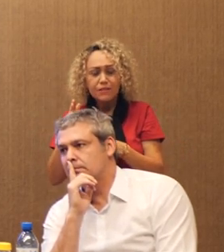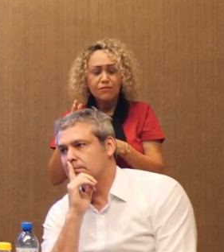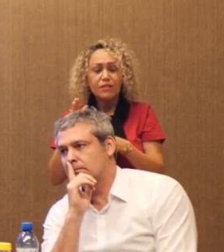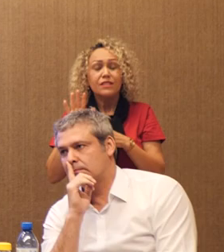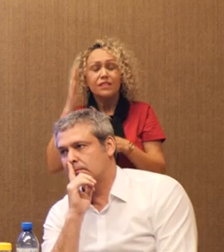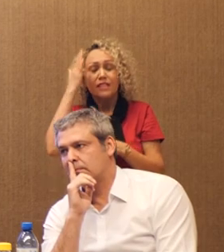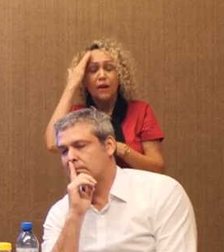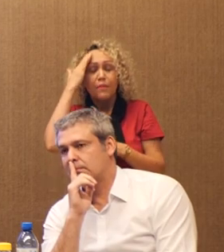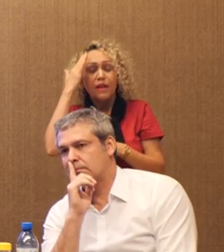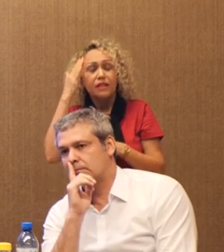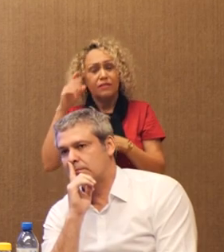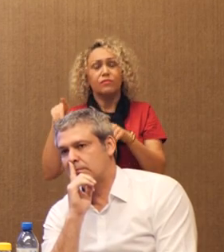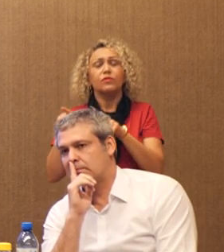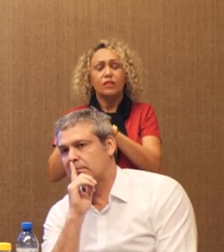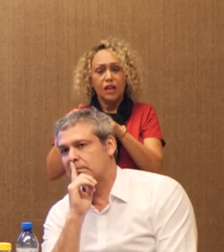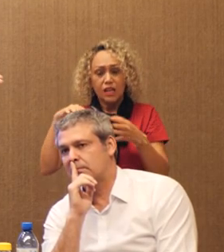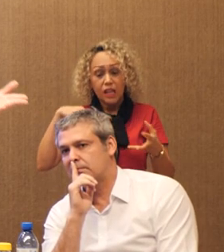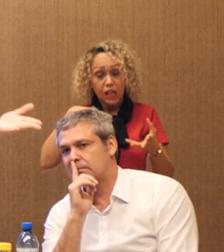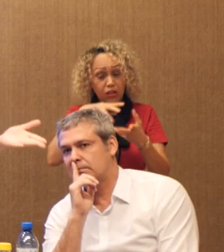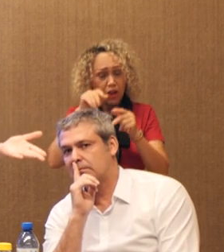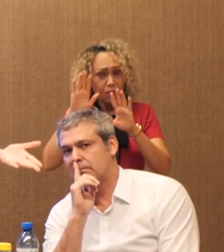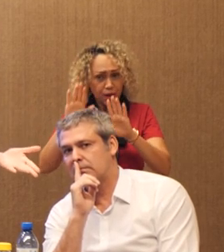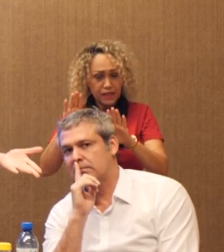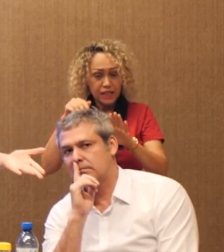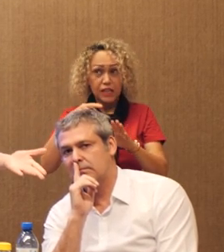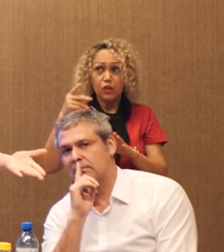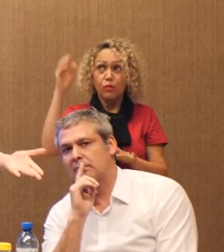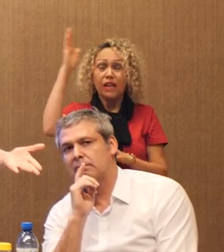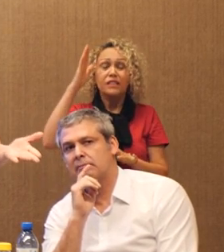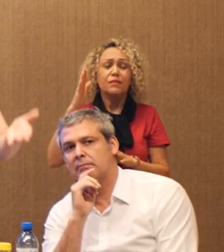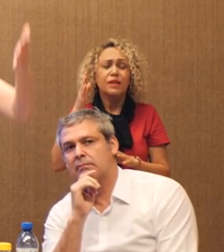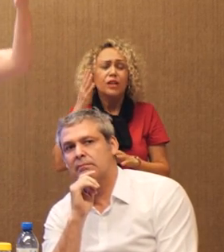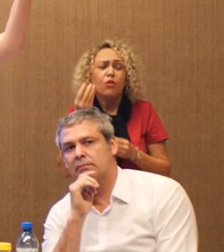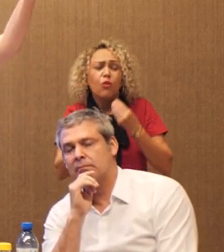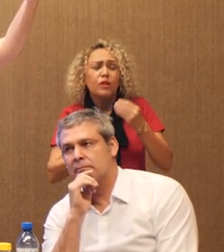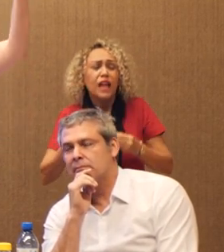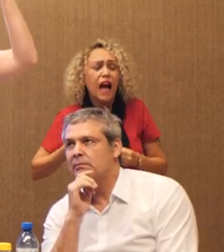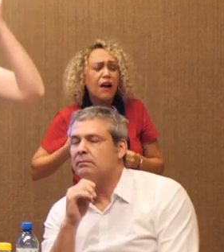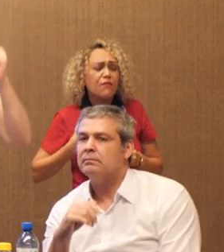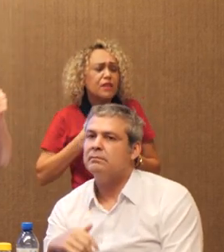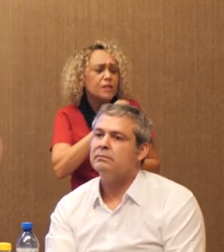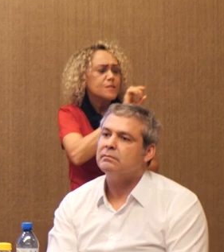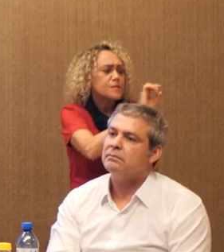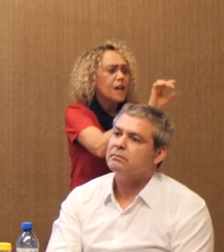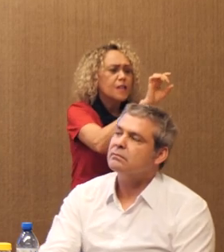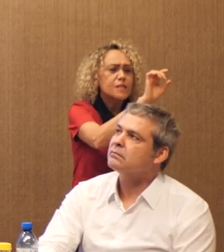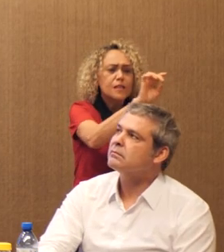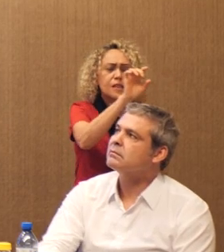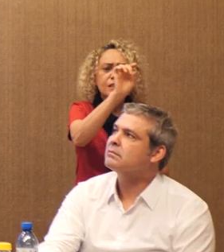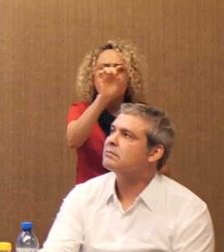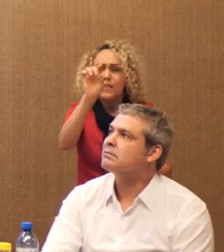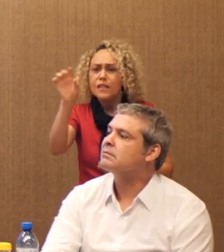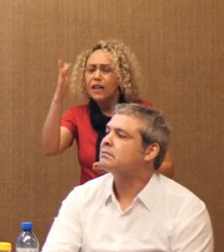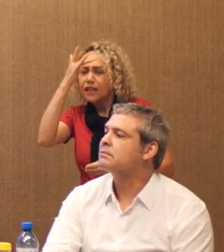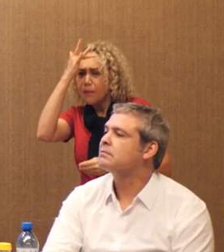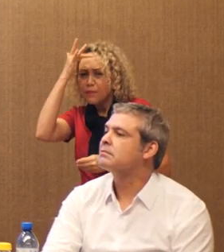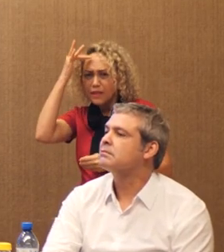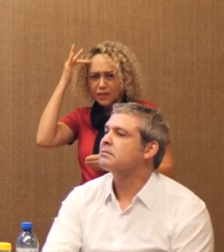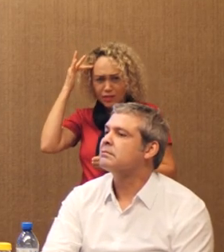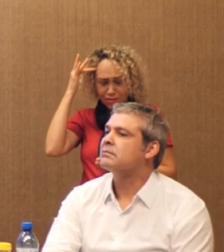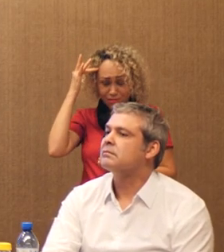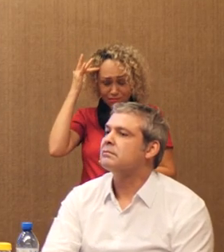comunidade. Isso só a gente aqui pode fazer. Só você, companheira de vermelho aí, vermelho